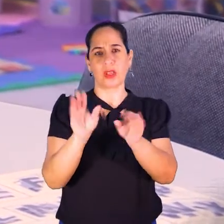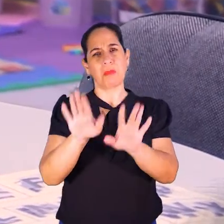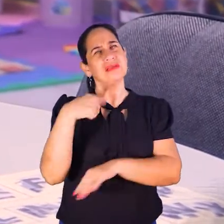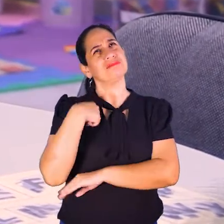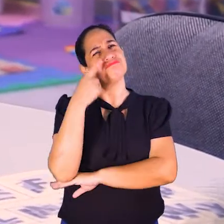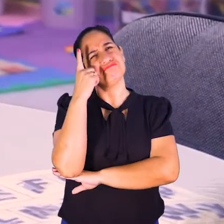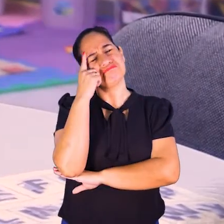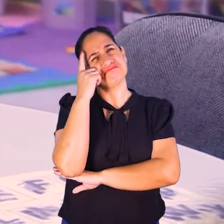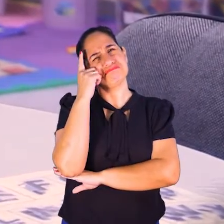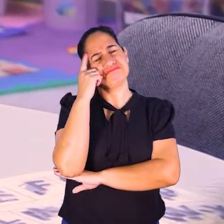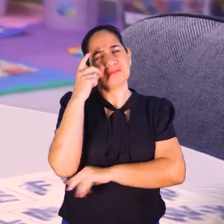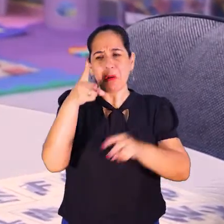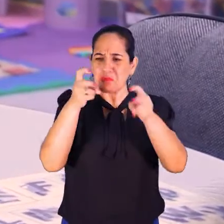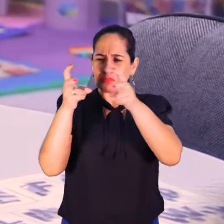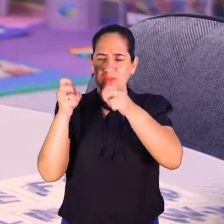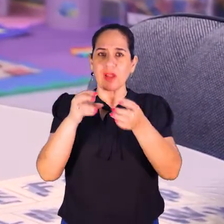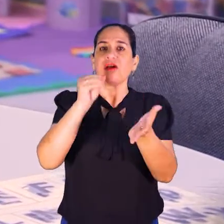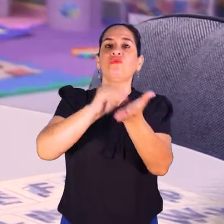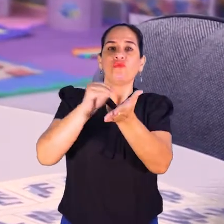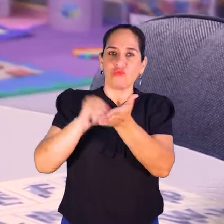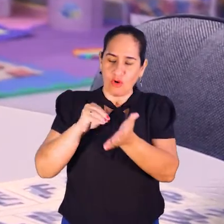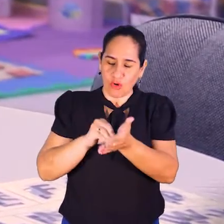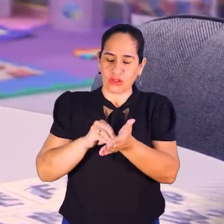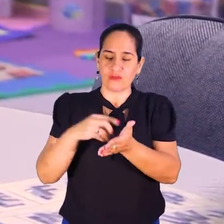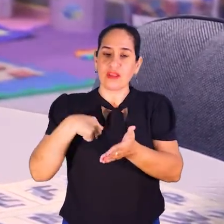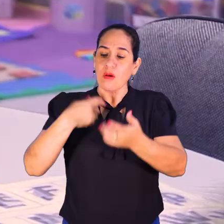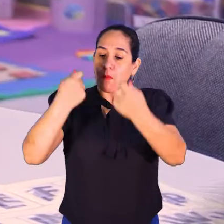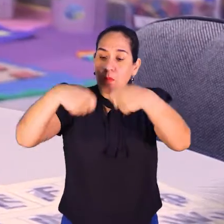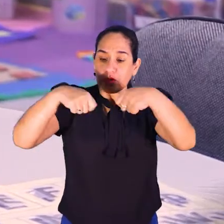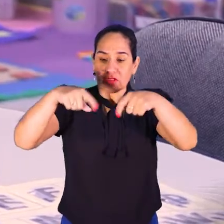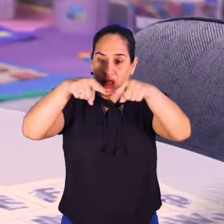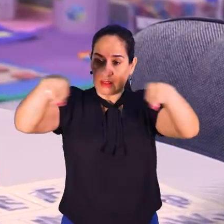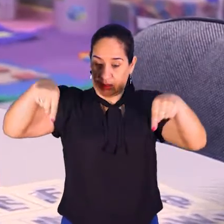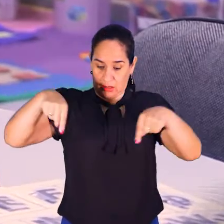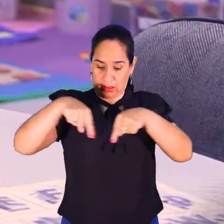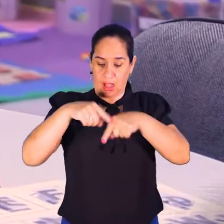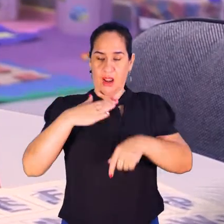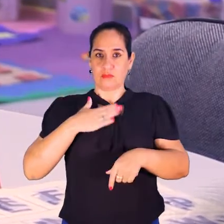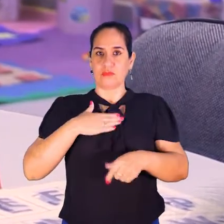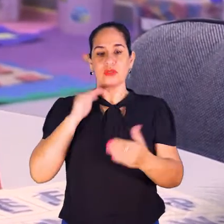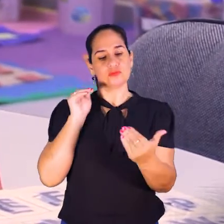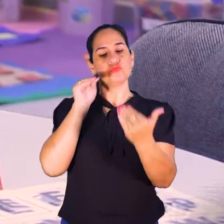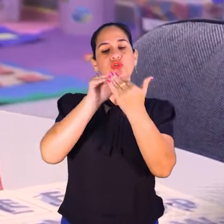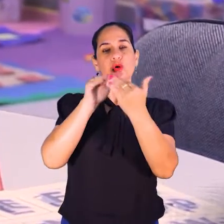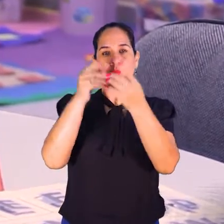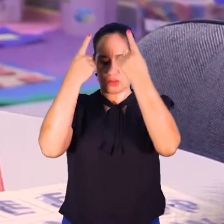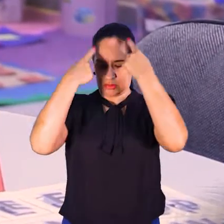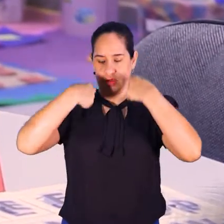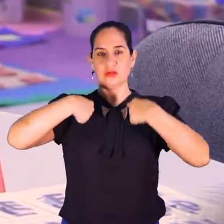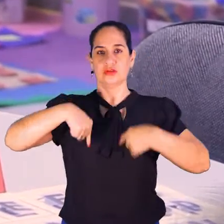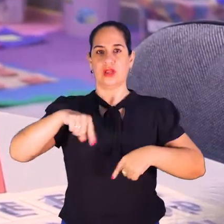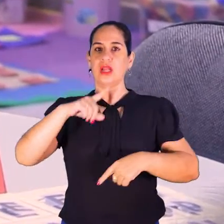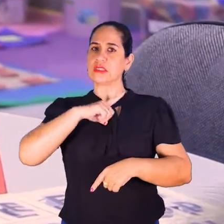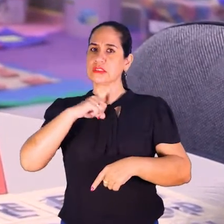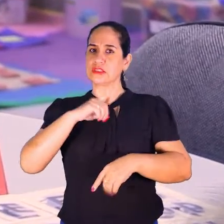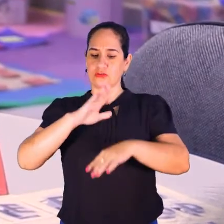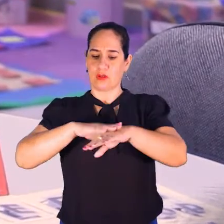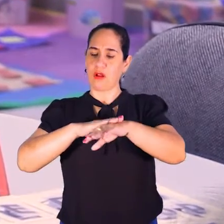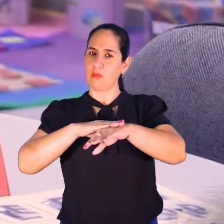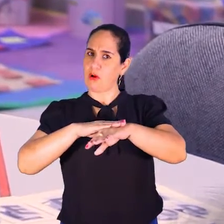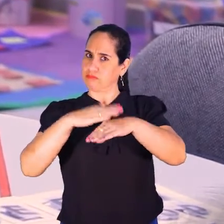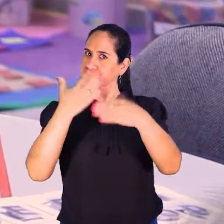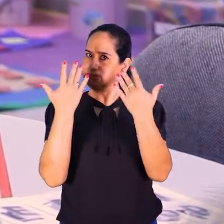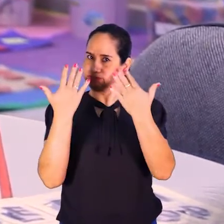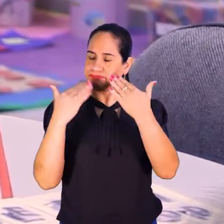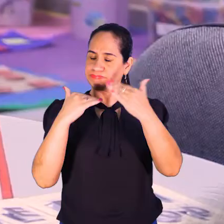comecei a perceber que precisava de algo mais. Eu precisava de algo na minha sala que fosse a minha cara, que tivesse a minha